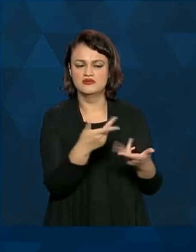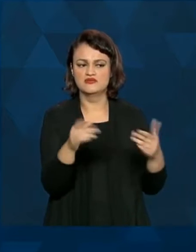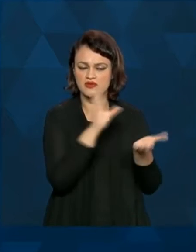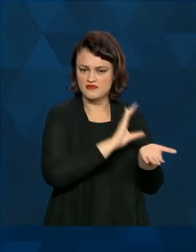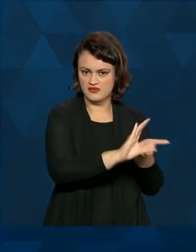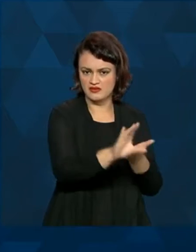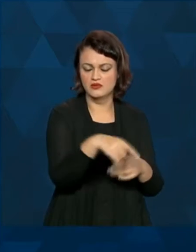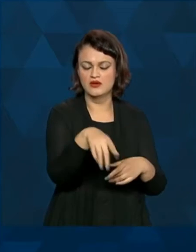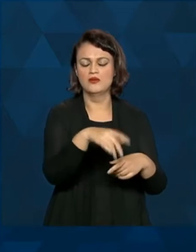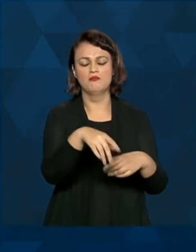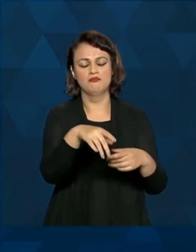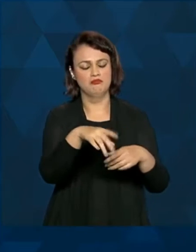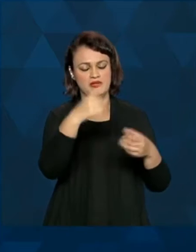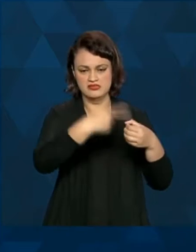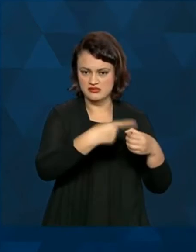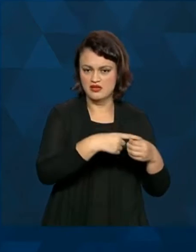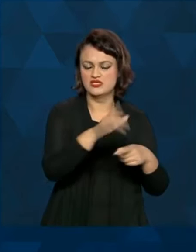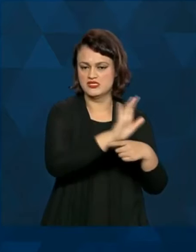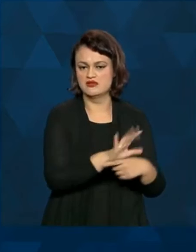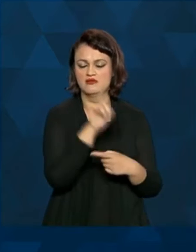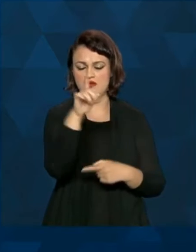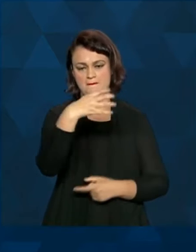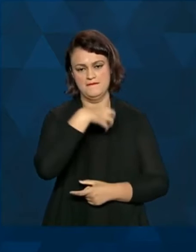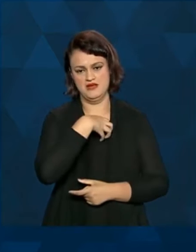repassados ao Estado e aos municípios na Bahia.